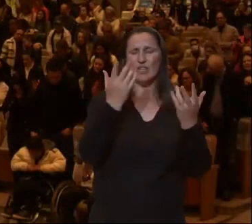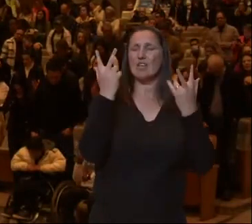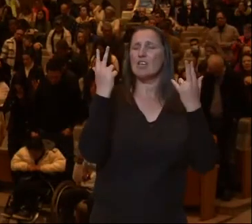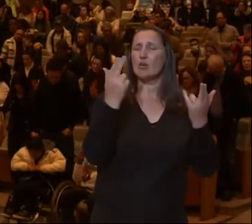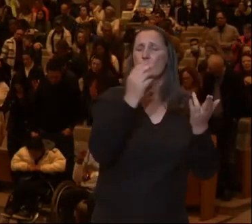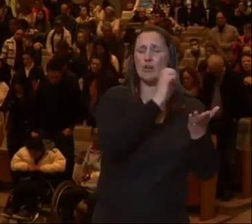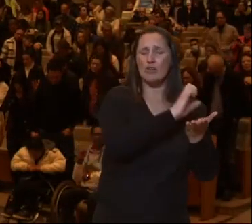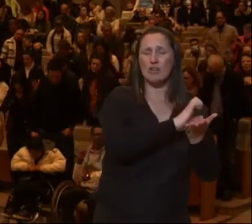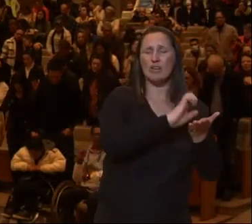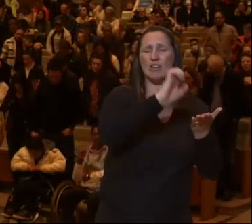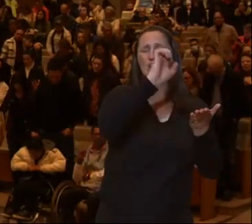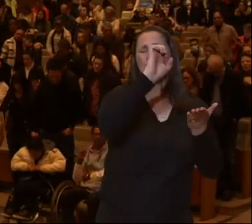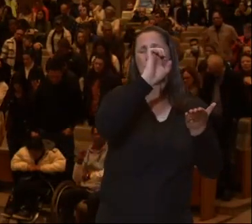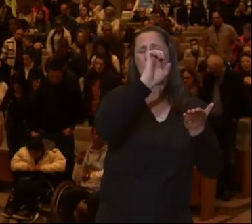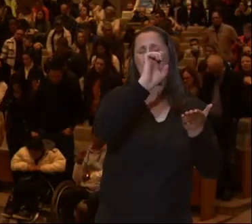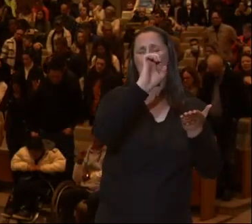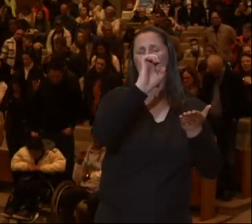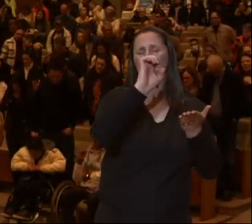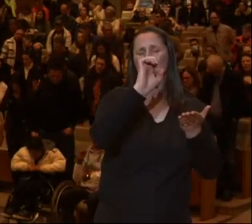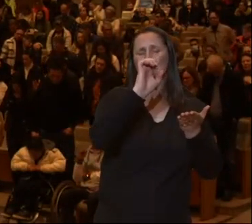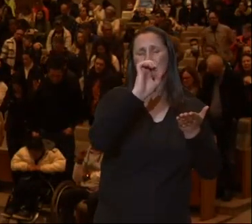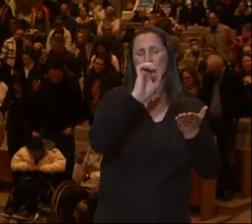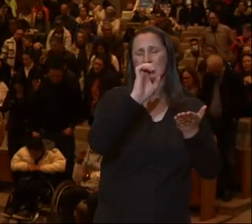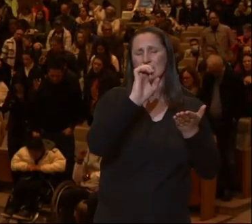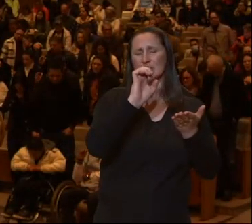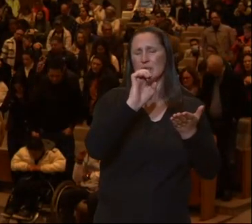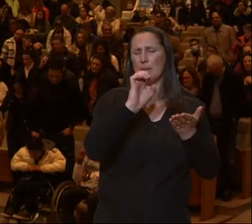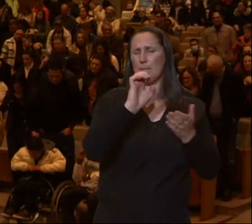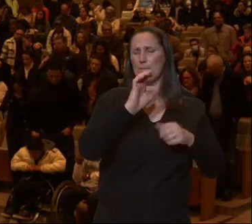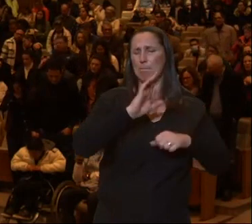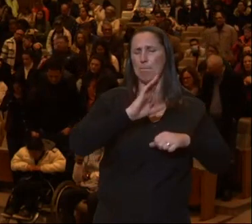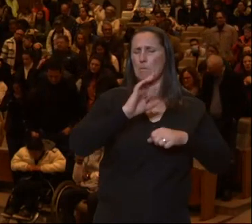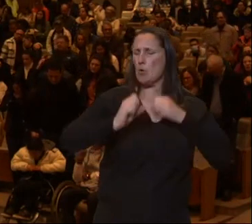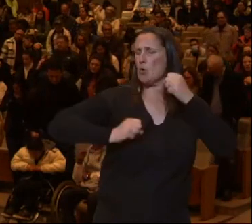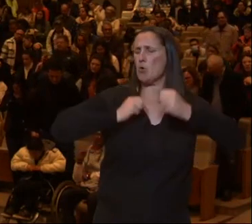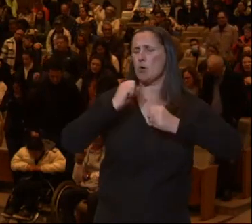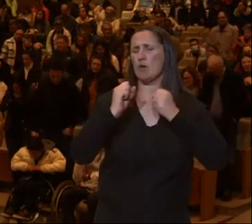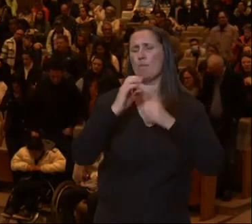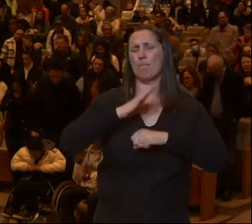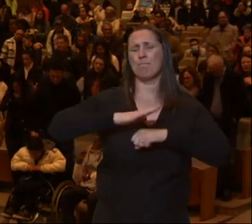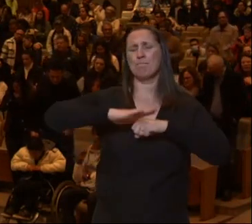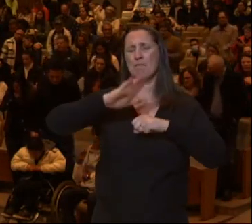correu de uma forma sobrenatural, mais do que os cavalos do rei,